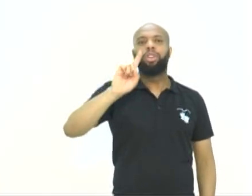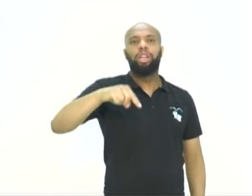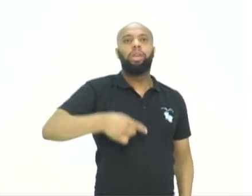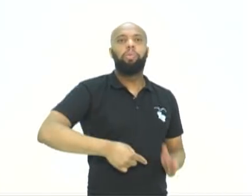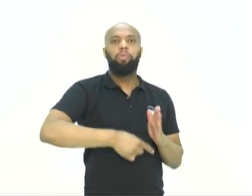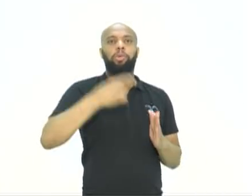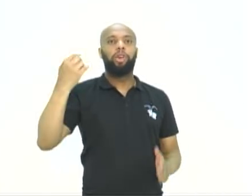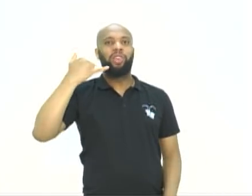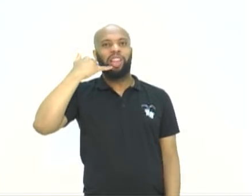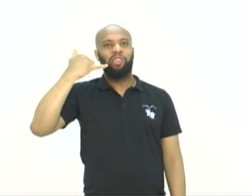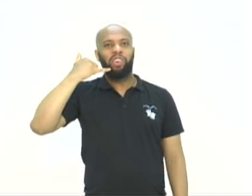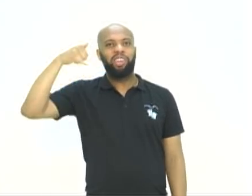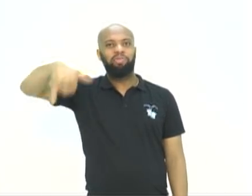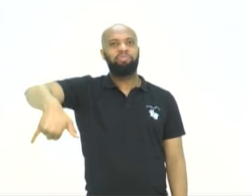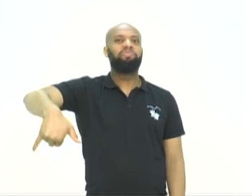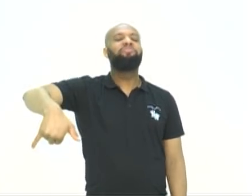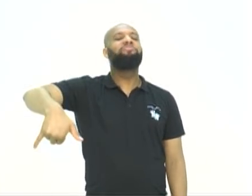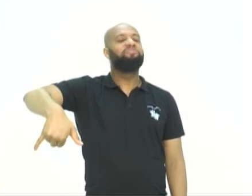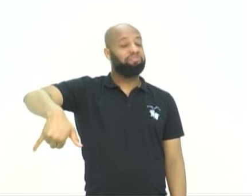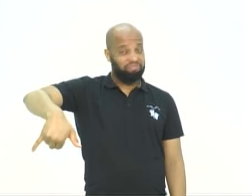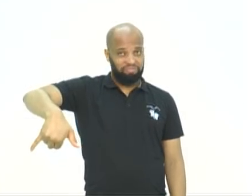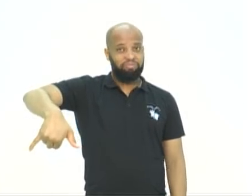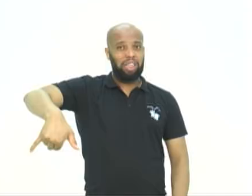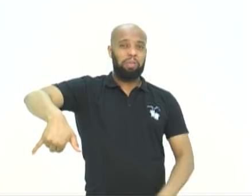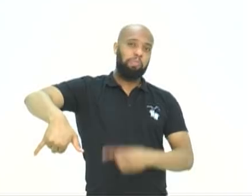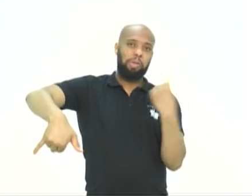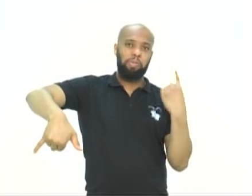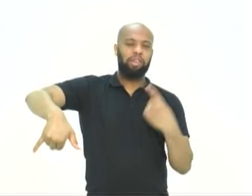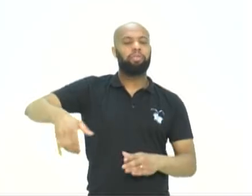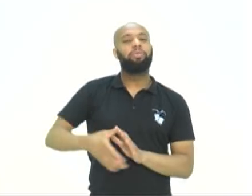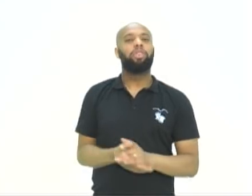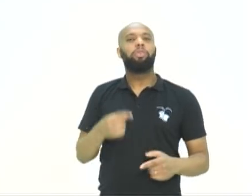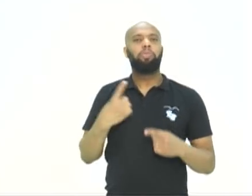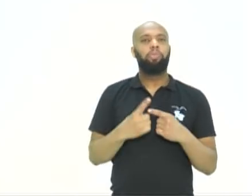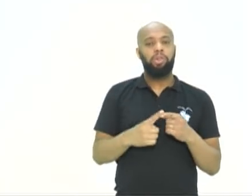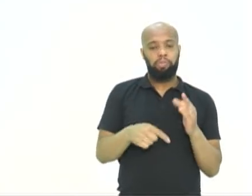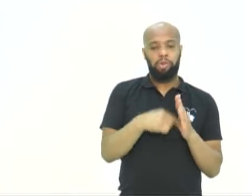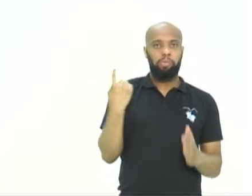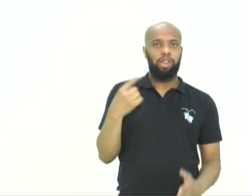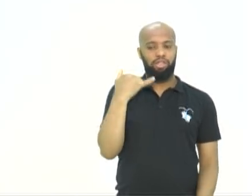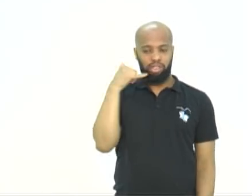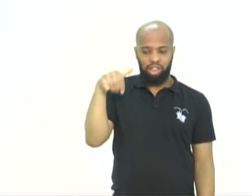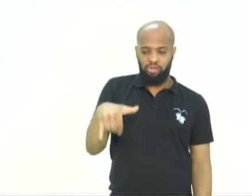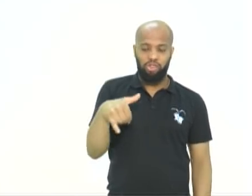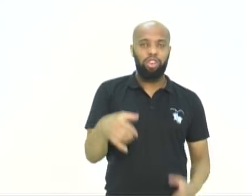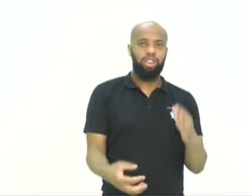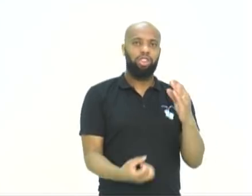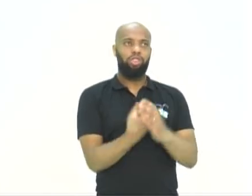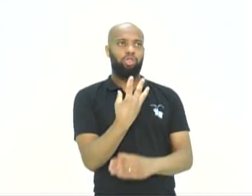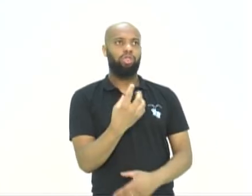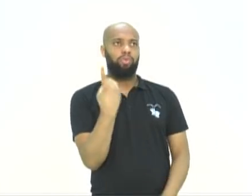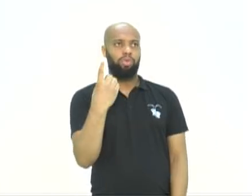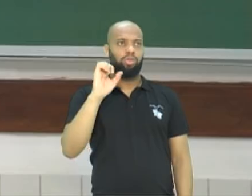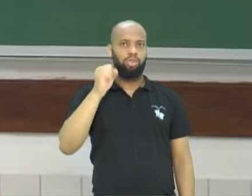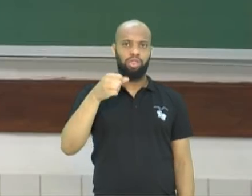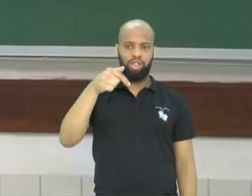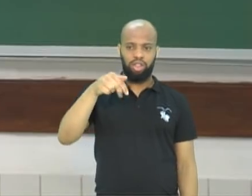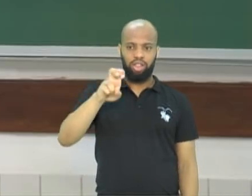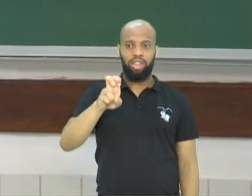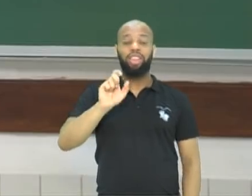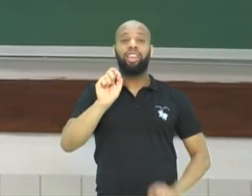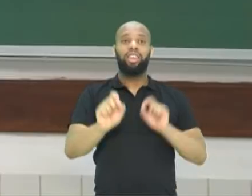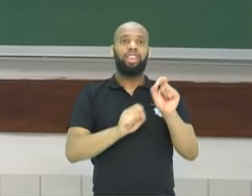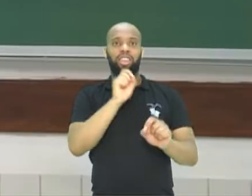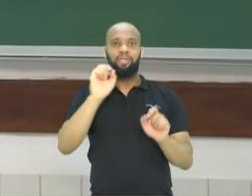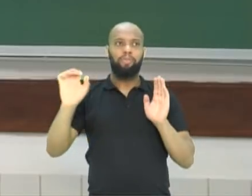primeiro telefone. Primeiro telefone, vocês sabem que, por mais que o primeiro telefone tenha sido inventado lá em 1875, quem patenteou